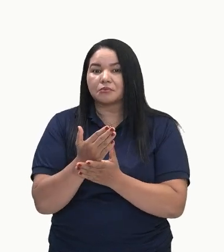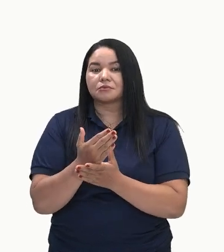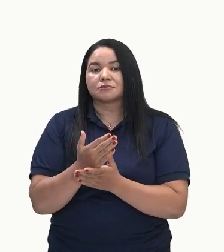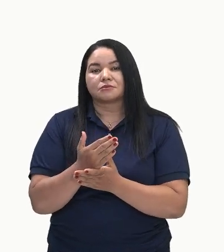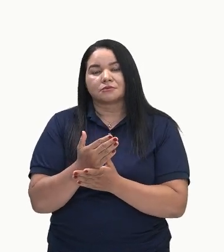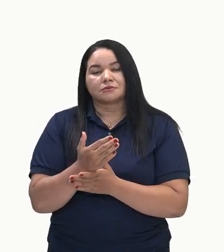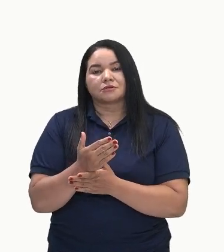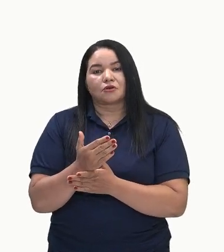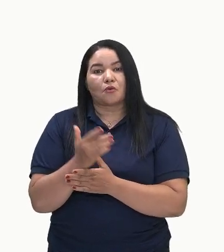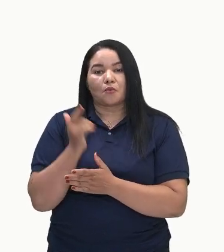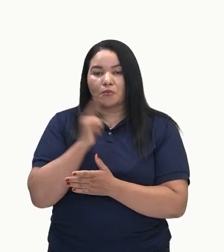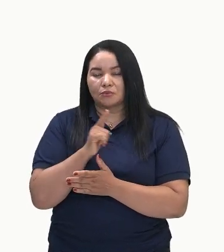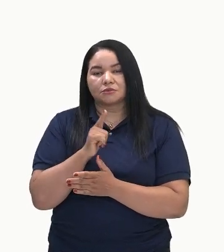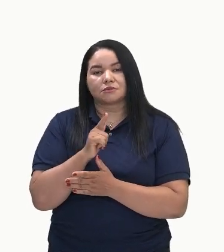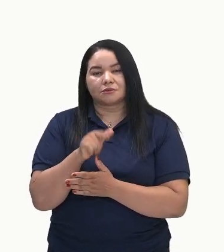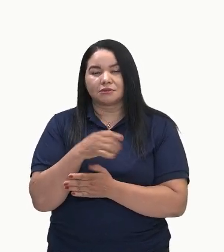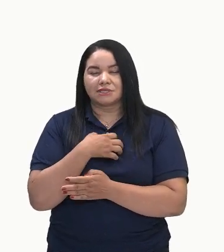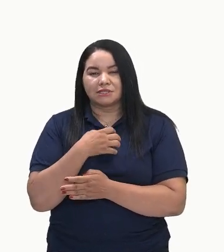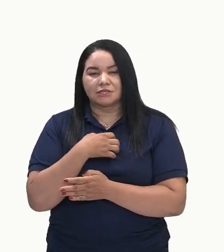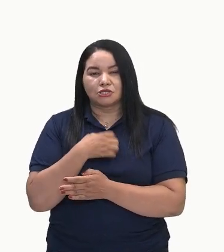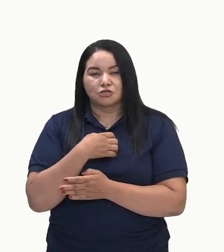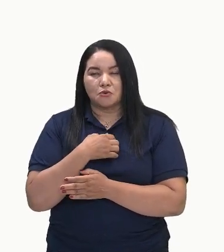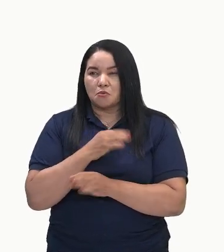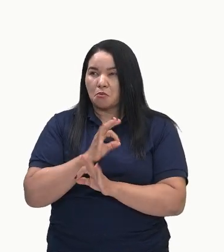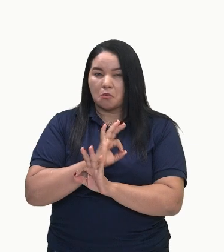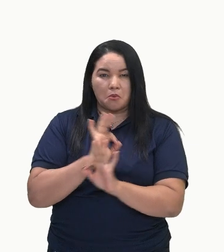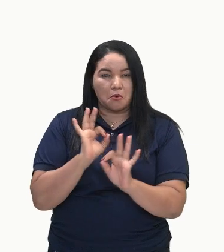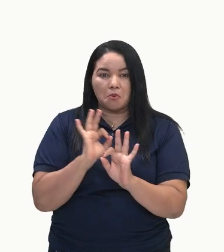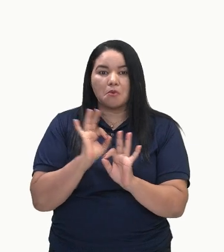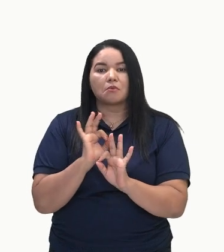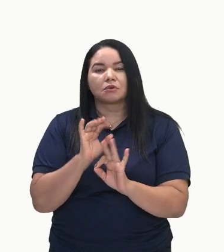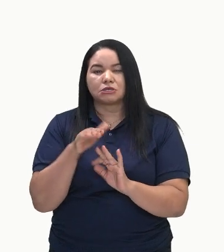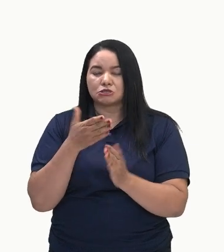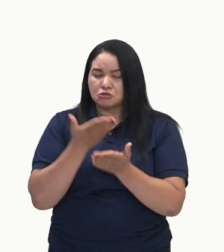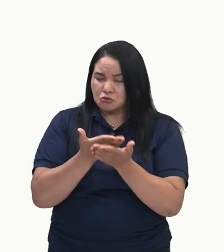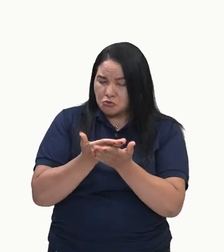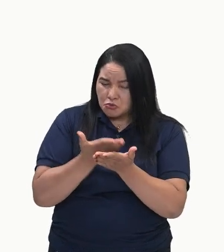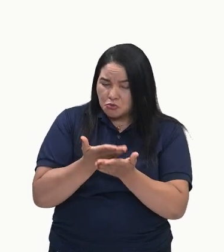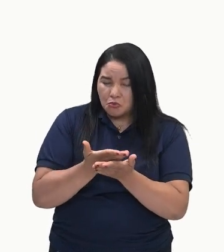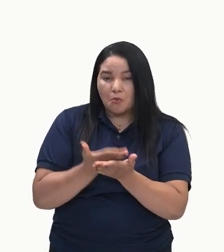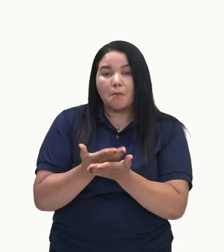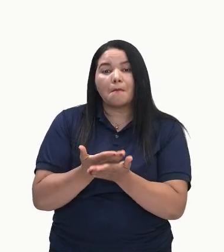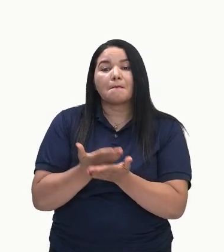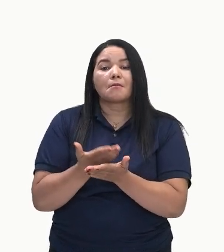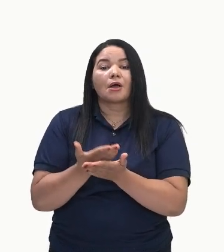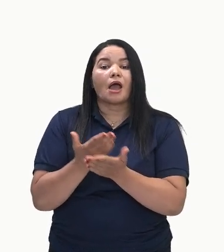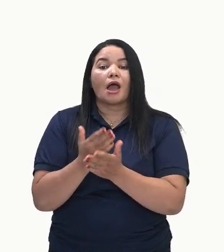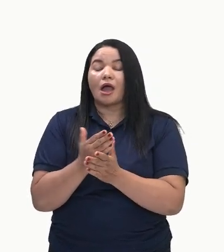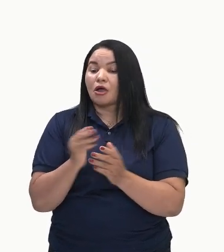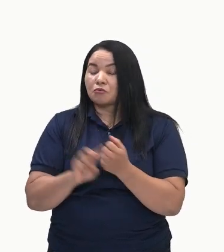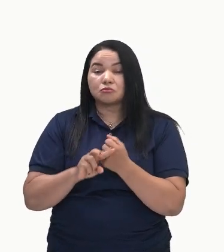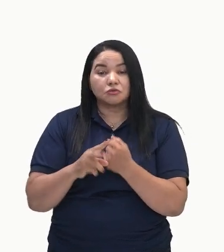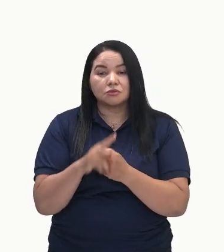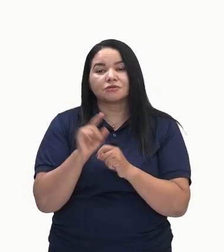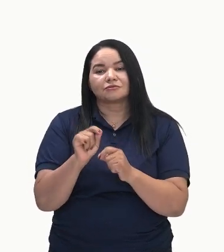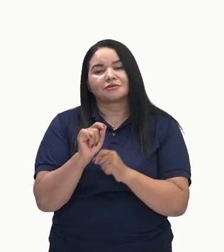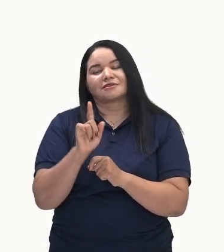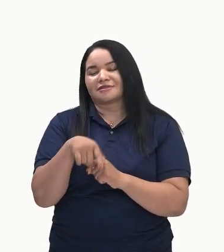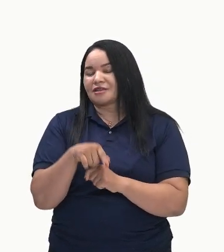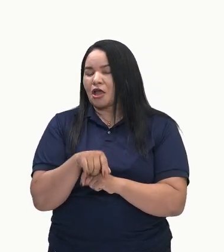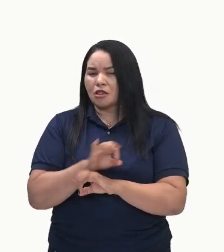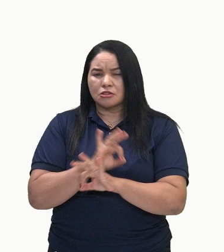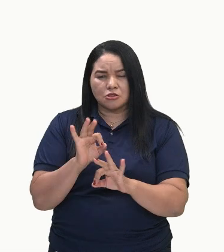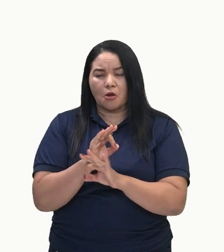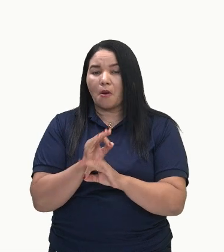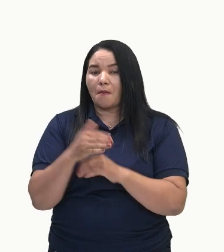É algo no sentido mais extraordinário, tá? Ele estudou muito. Consequentemente, ele arrasou, ele mandou muito bem